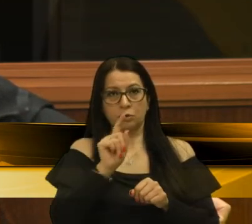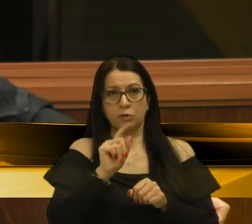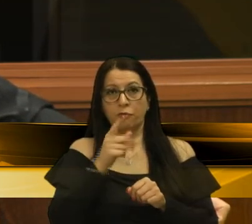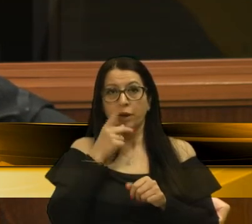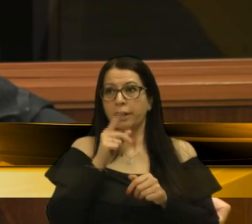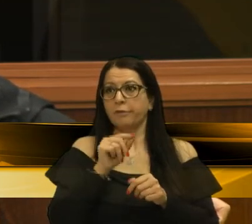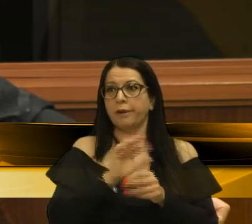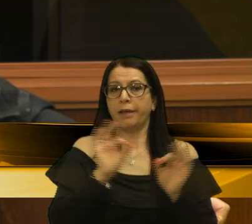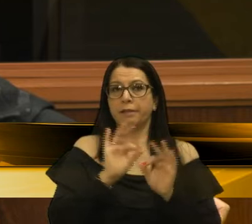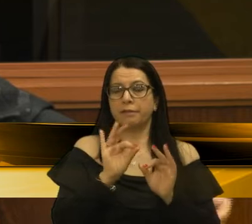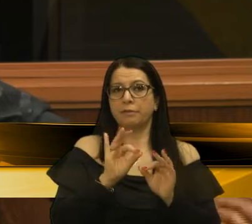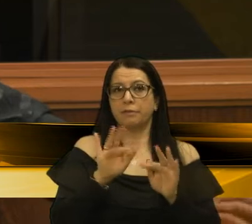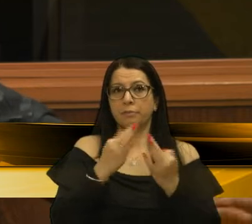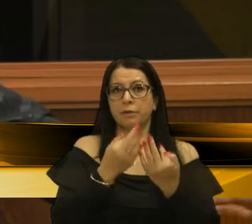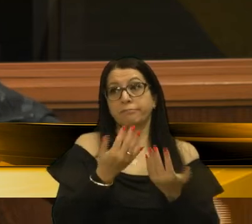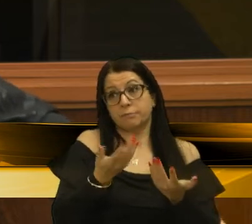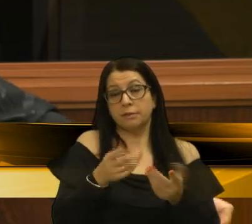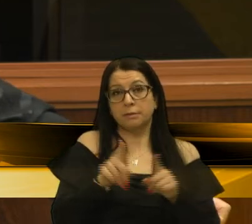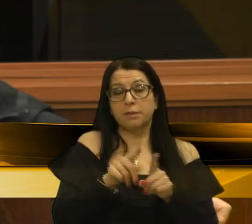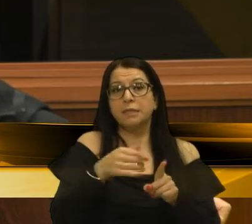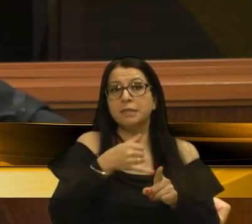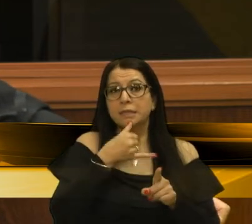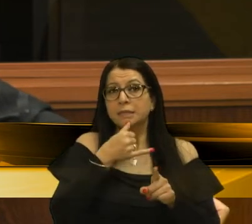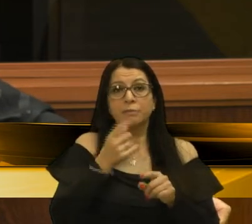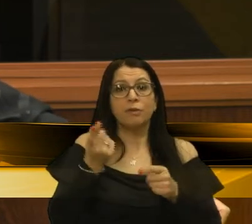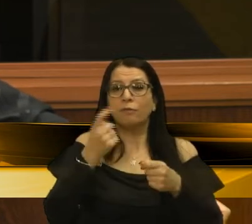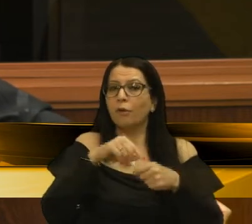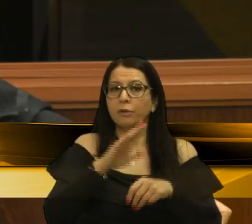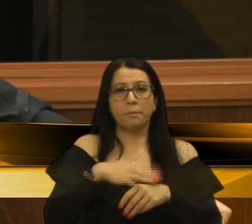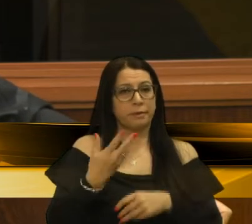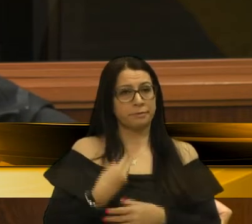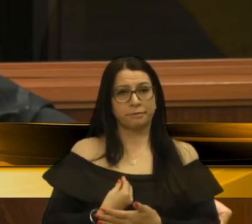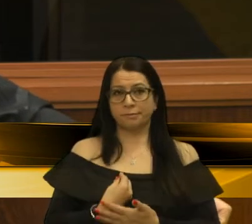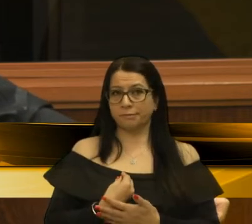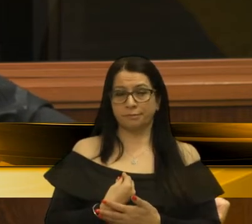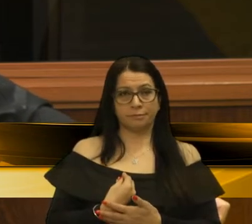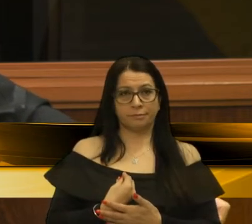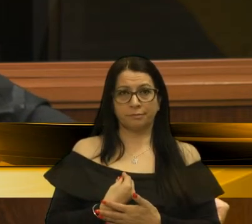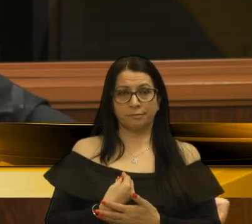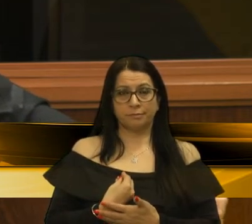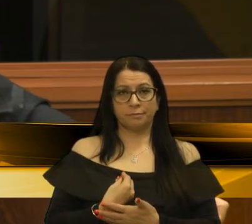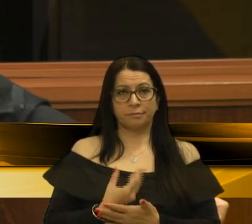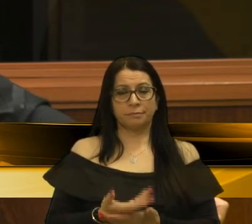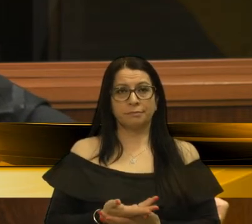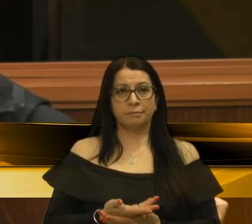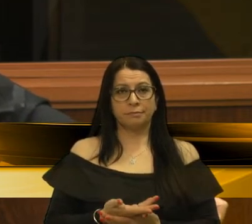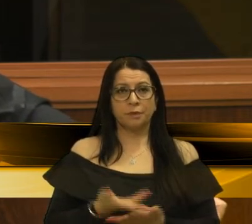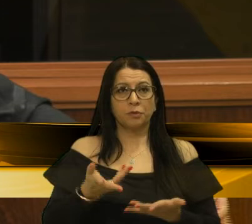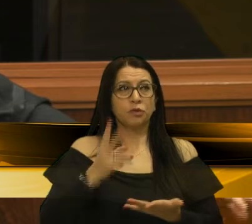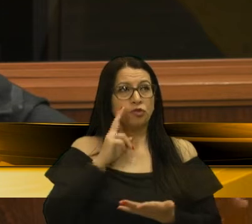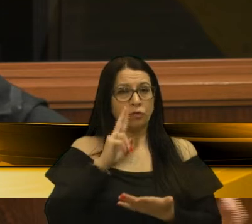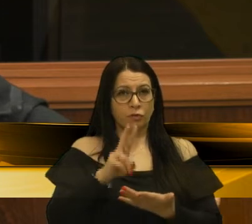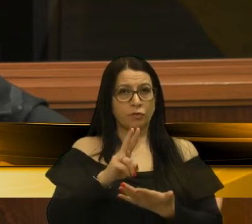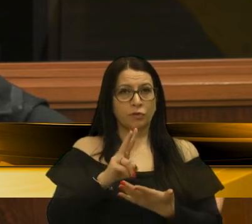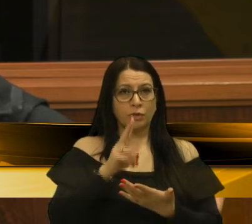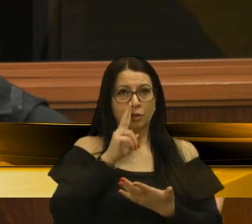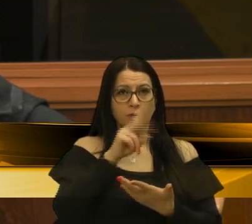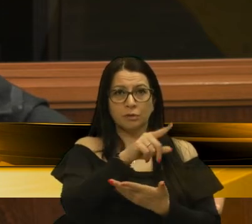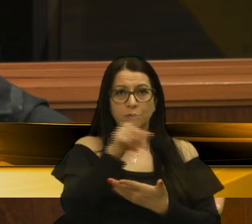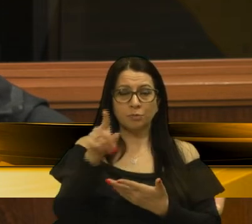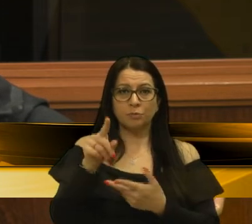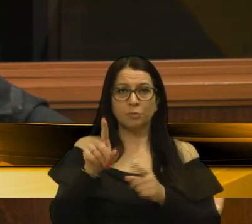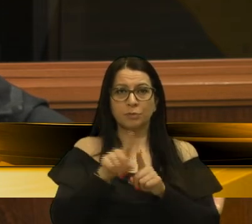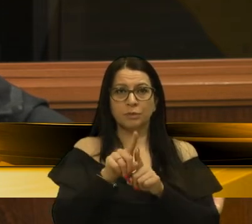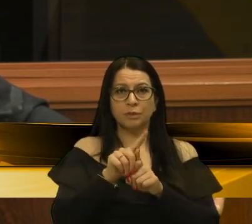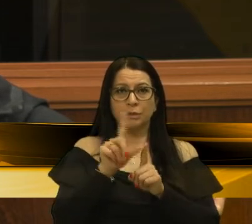estão também tristes, mas, claro, não volta mais à vida. Agora, de ver isso ali, como a imagem mostrou,